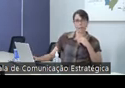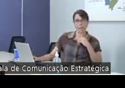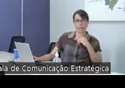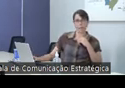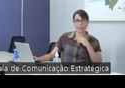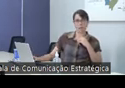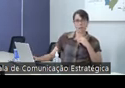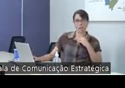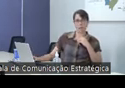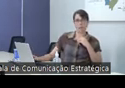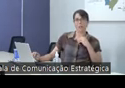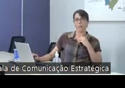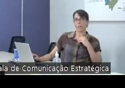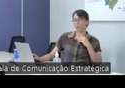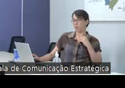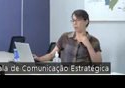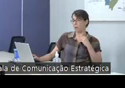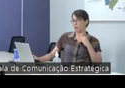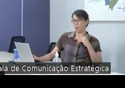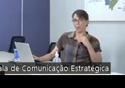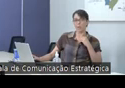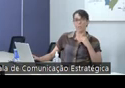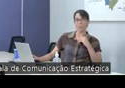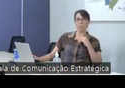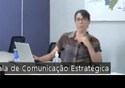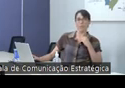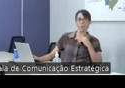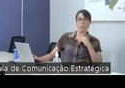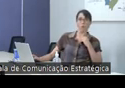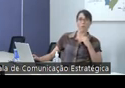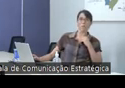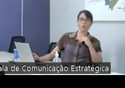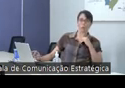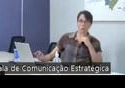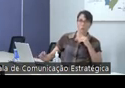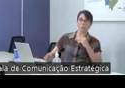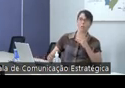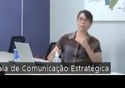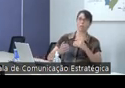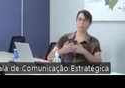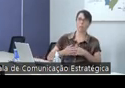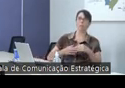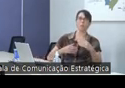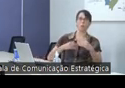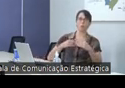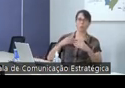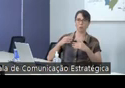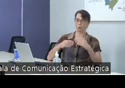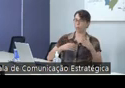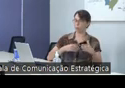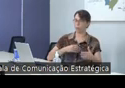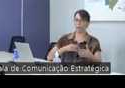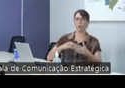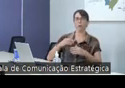acesso aos relatórios e nós olharmos a nossa investigação um pouco mais profunda também entrando em